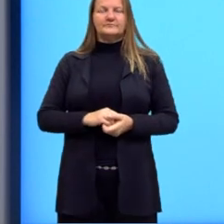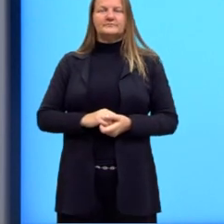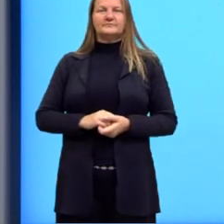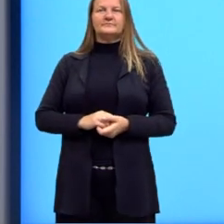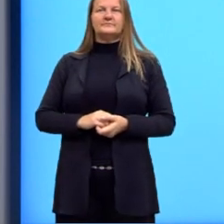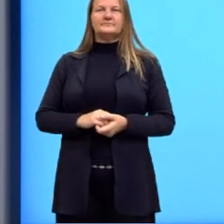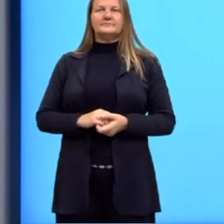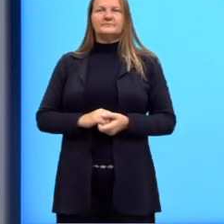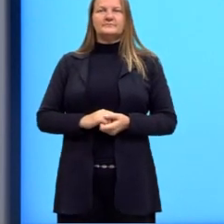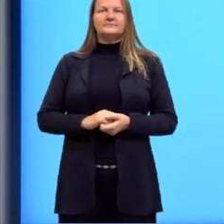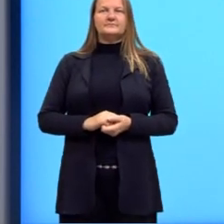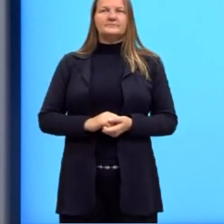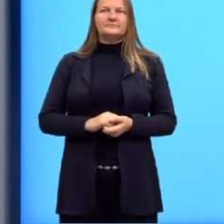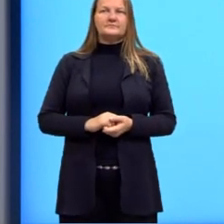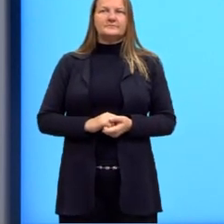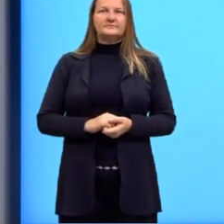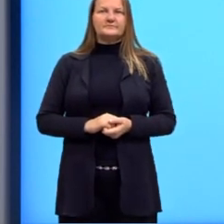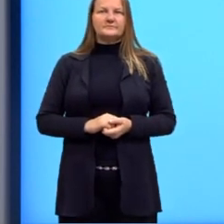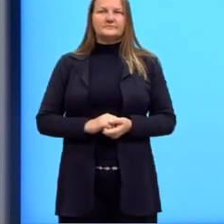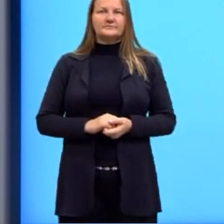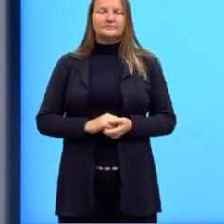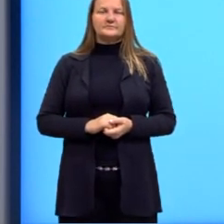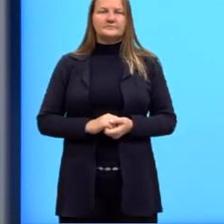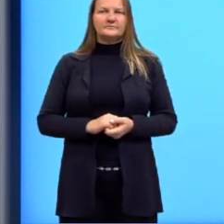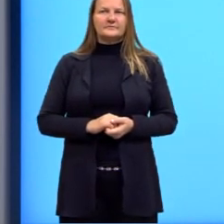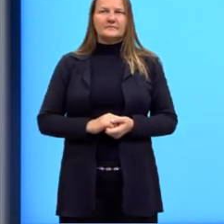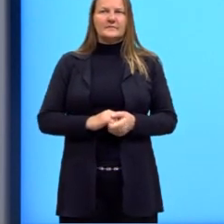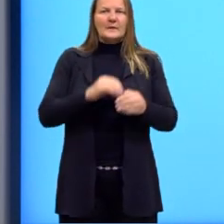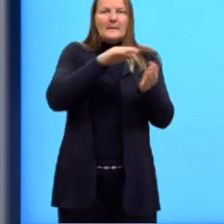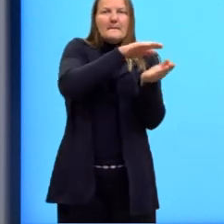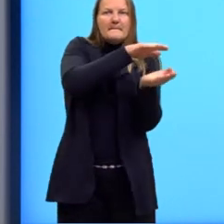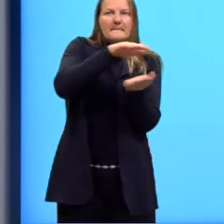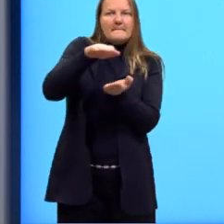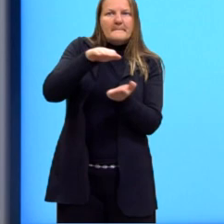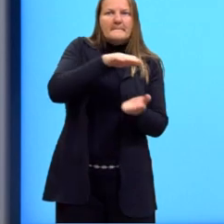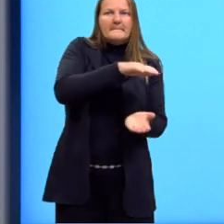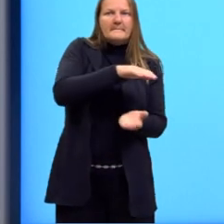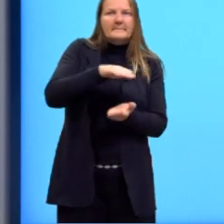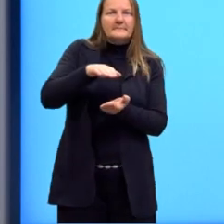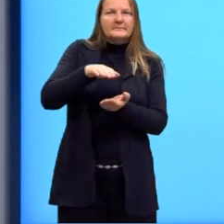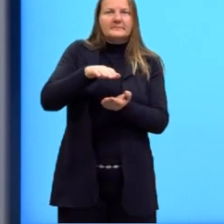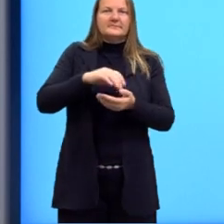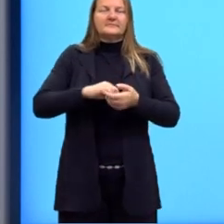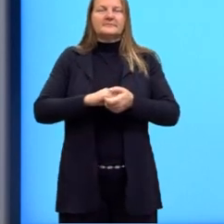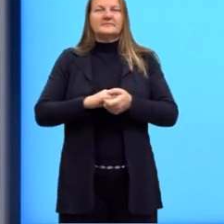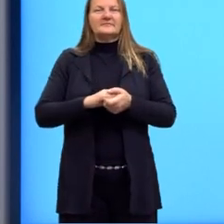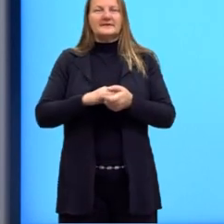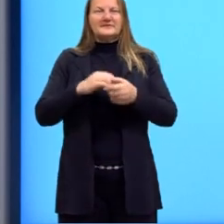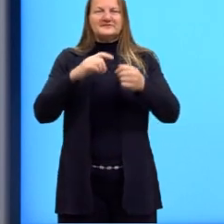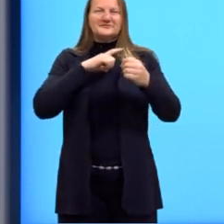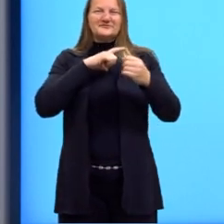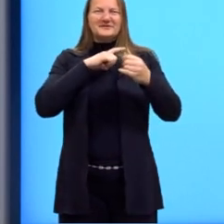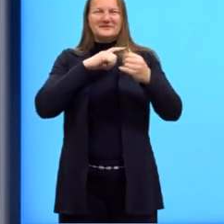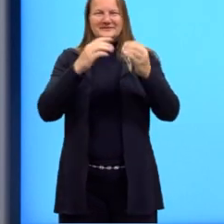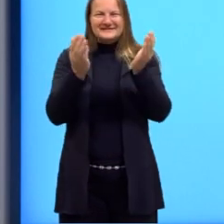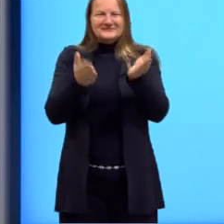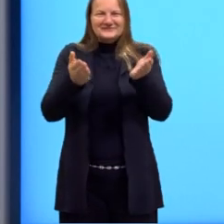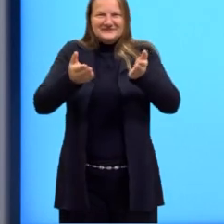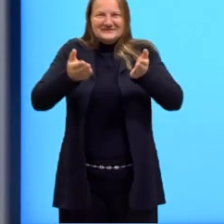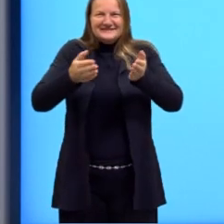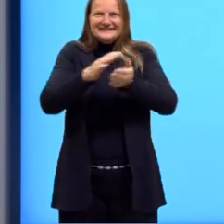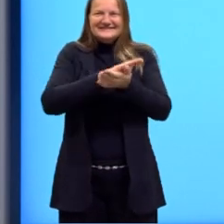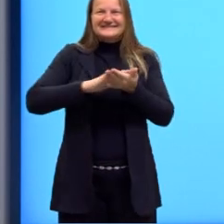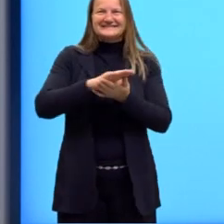lâmpadas é somente um ponto que vai conectar essas duas em paralelo a gente tem dois pontos né quais seriam esses é olhando para esse desenho